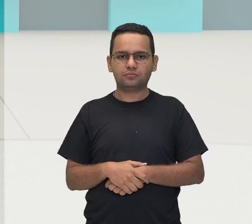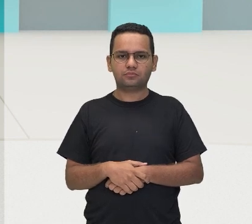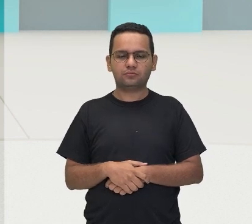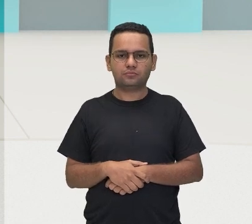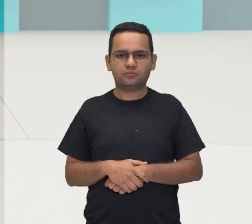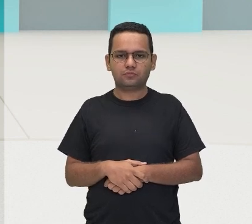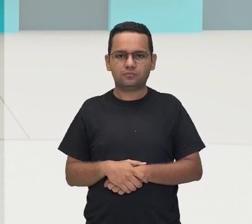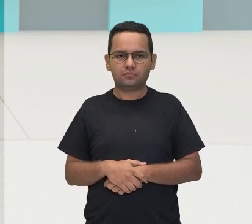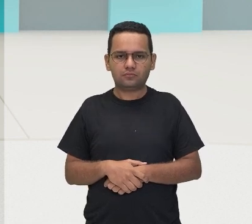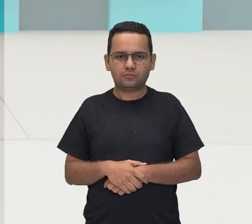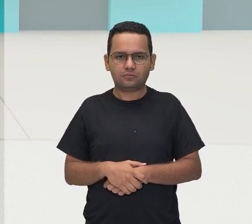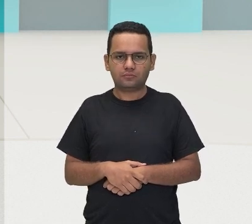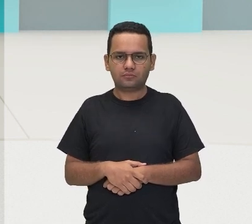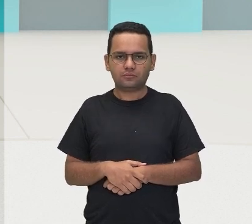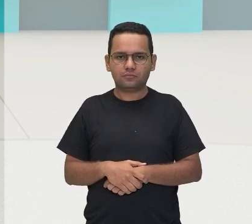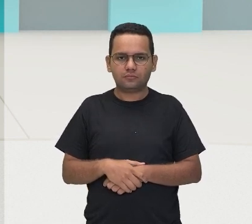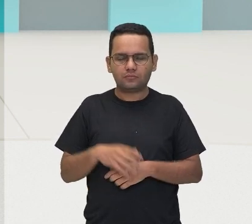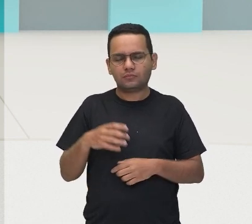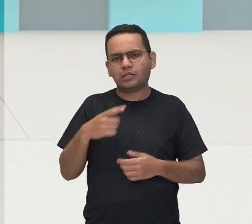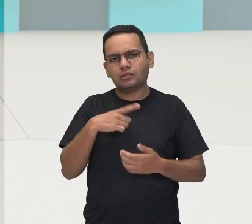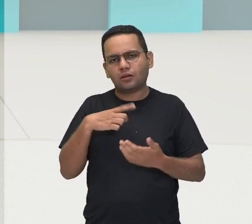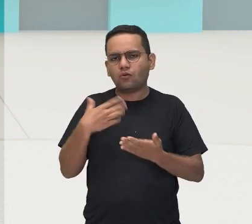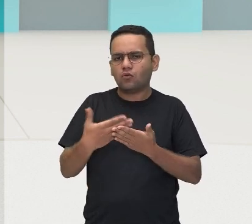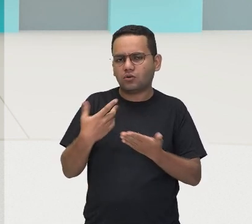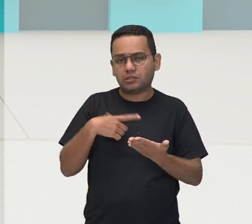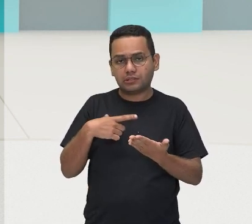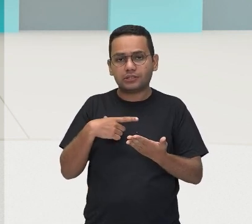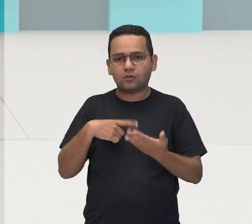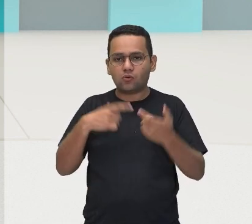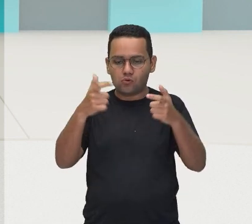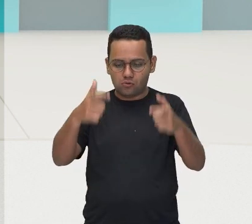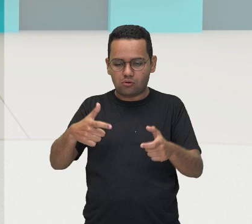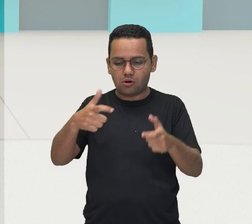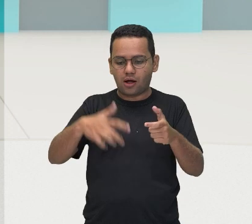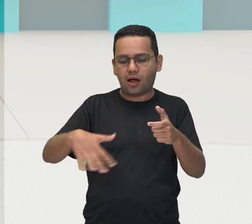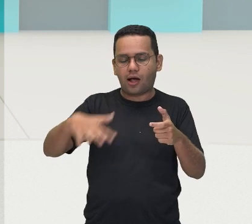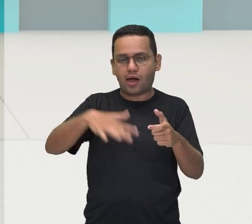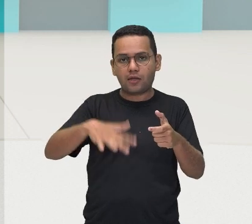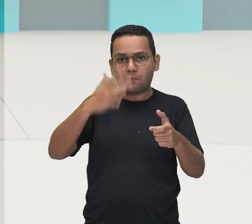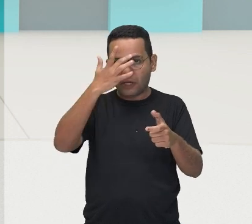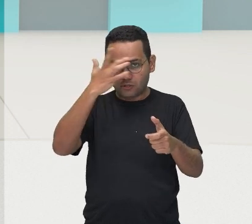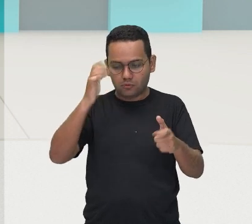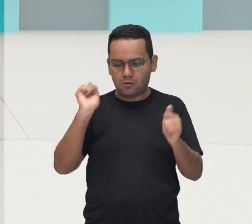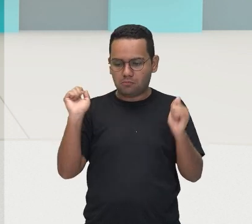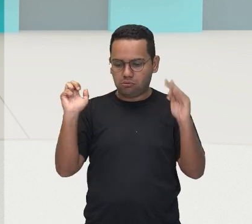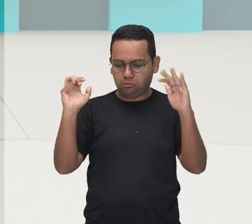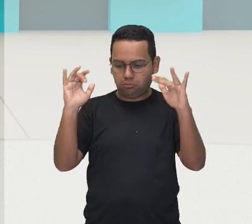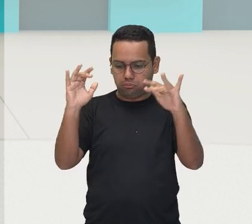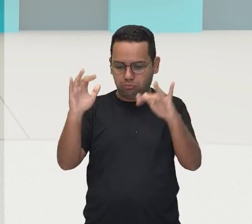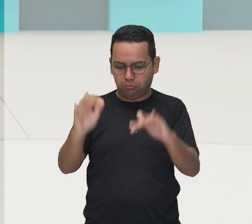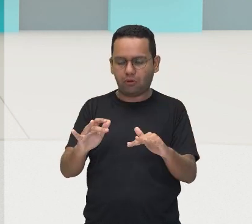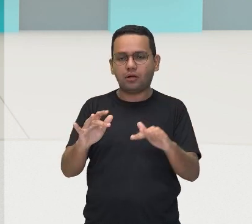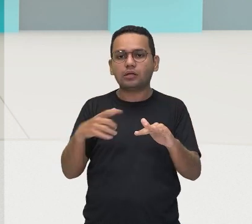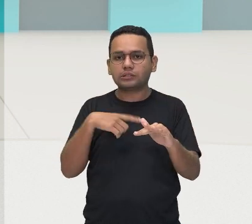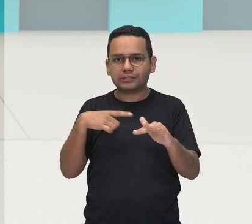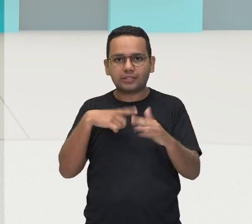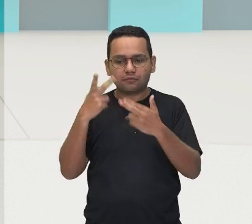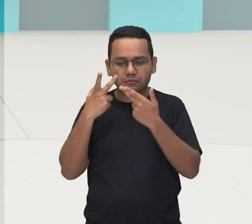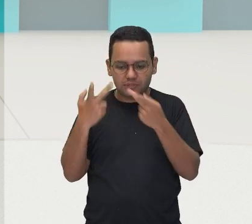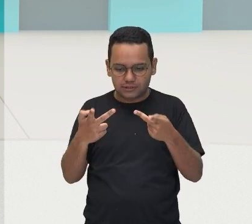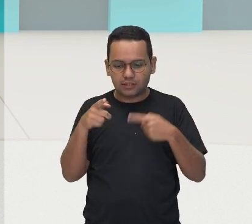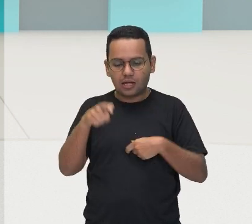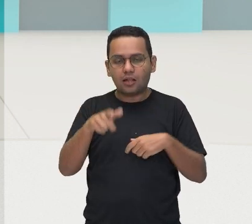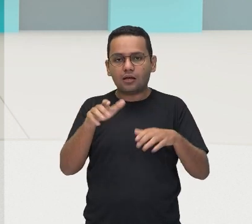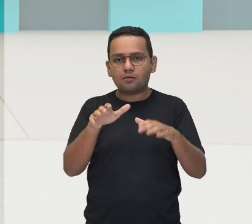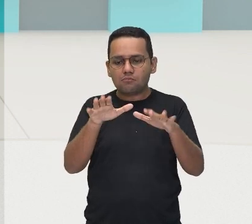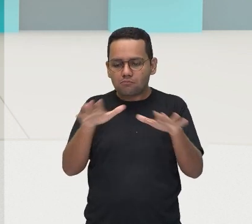até hoje, inclusive é um dos pontos turísticos mais visitados no mundo, que é o Coliseu. Então, esse